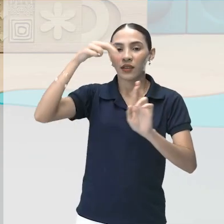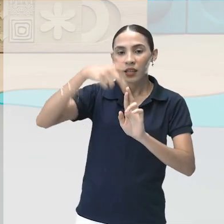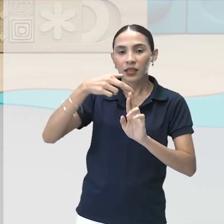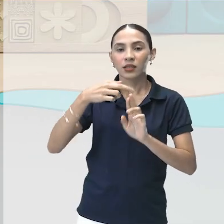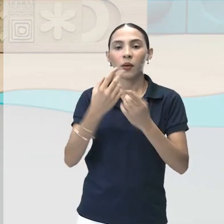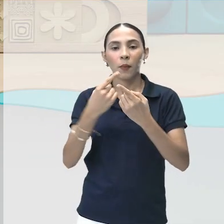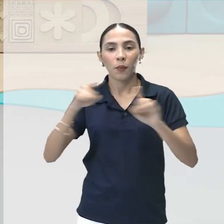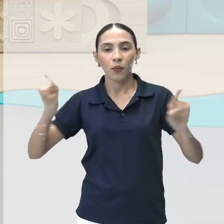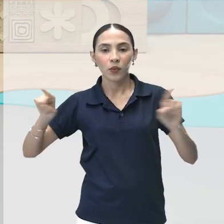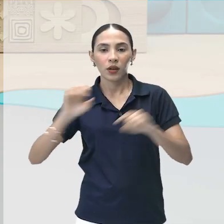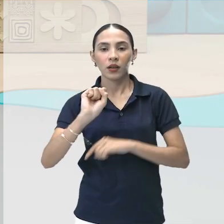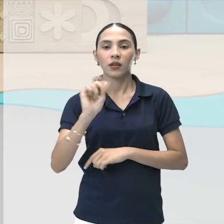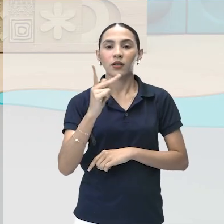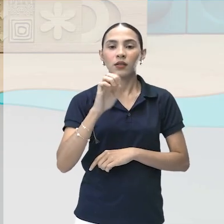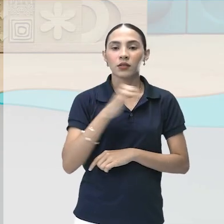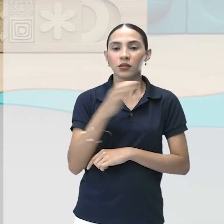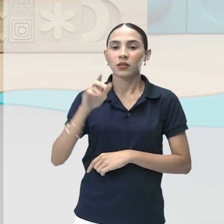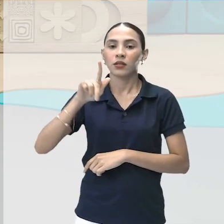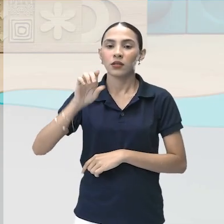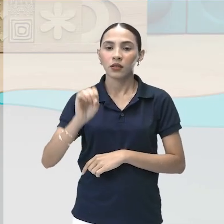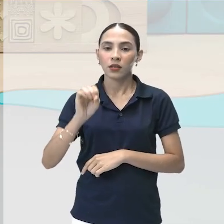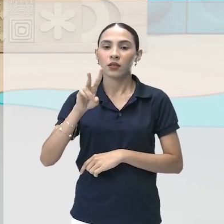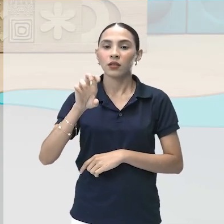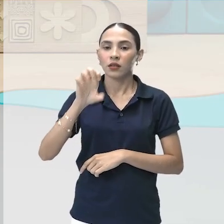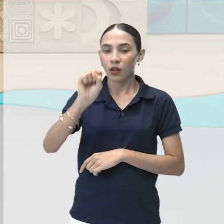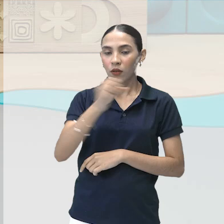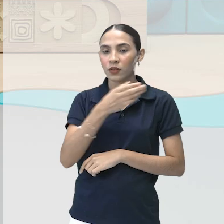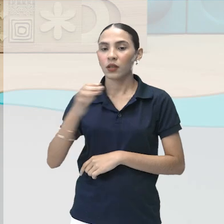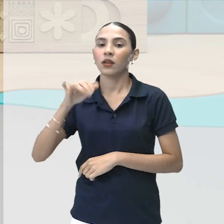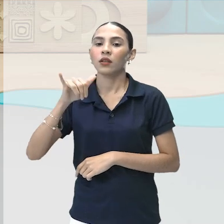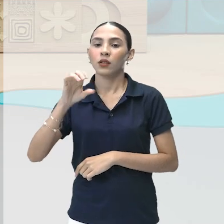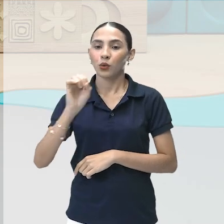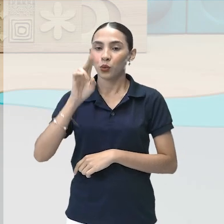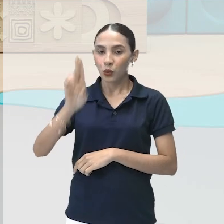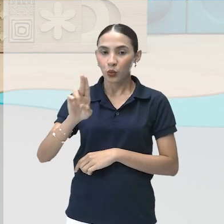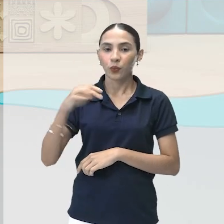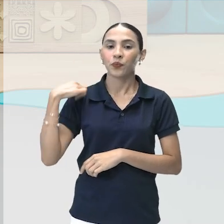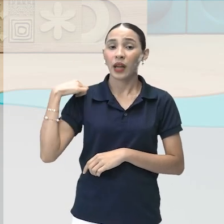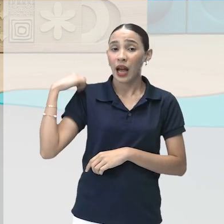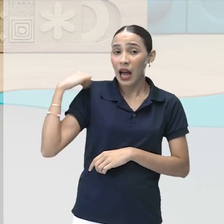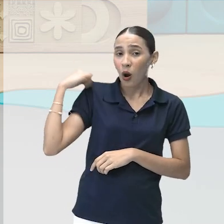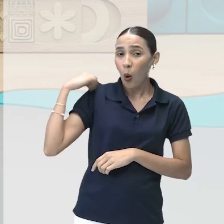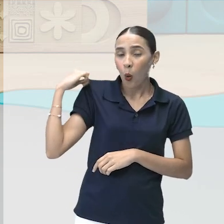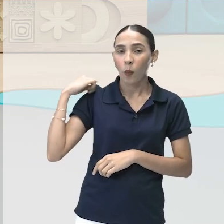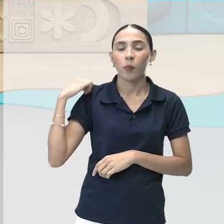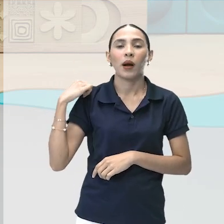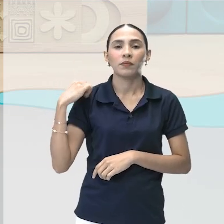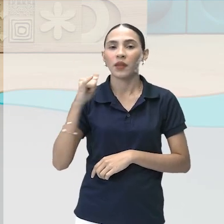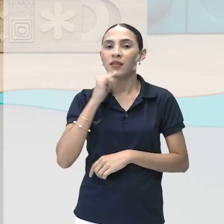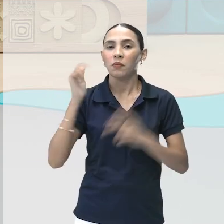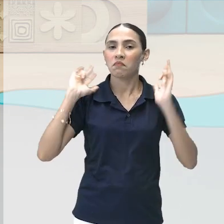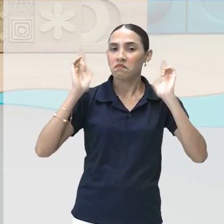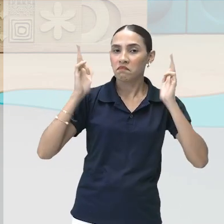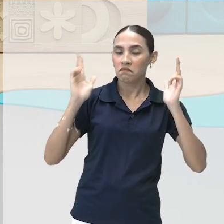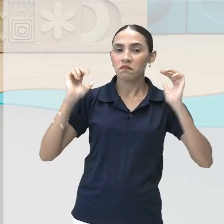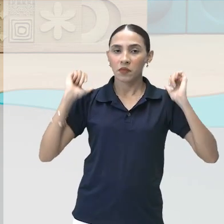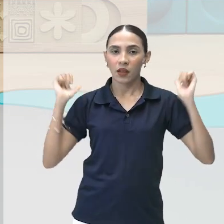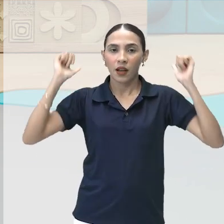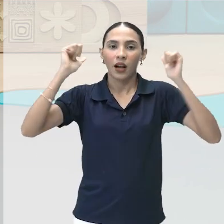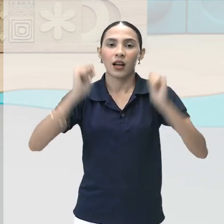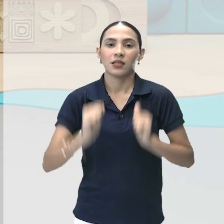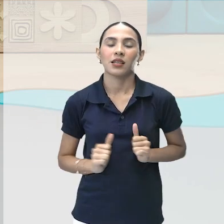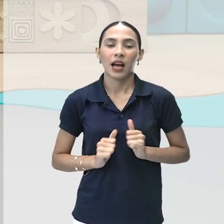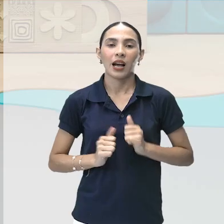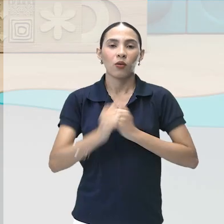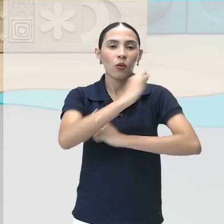Love You, dos Beatles. As roupas eram extravagantes, como casacos com